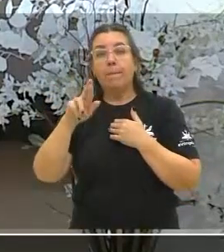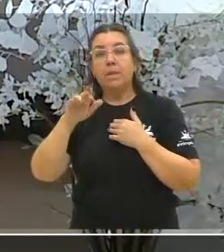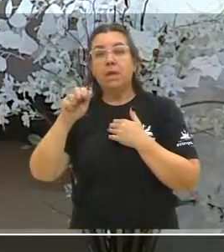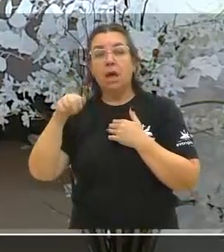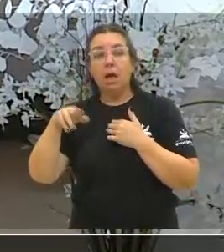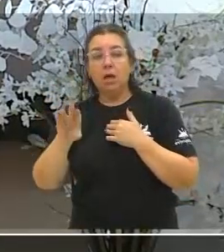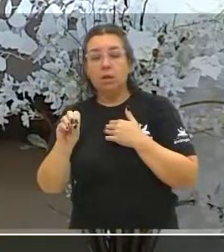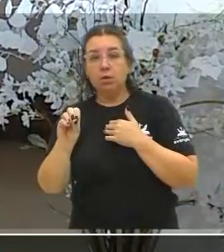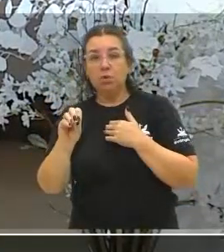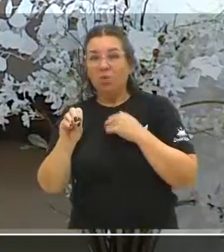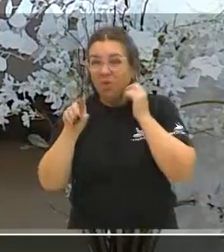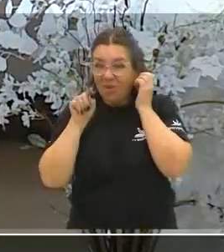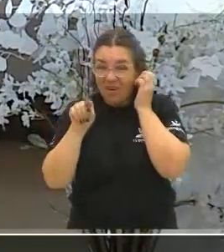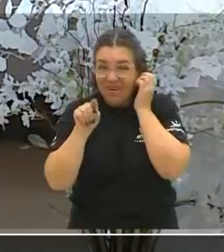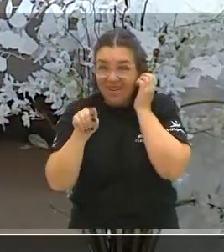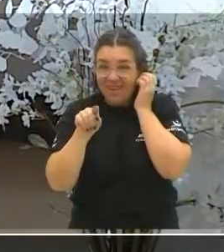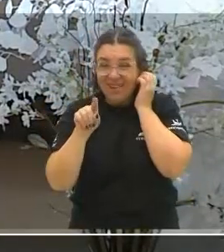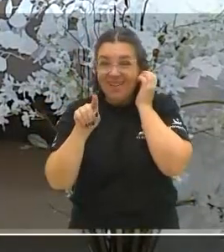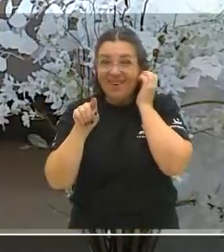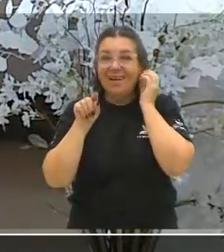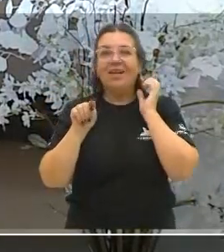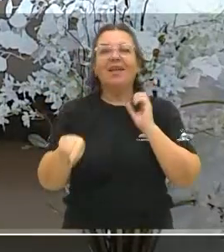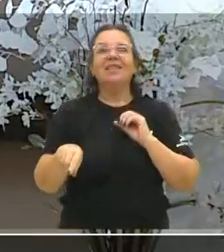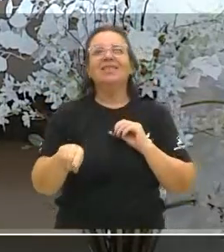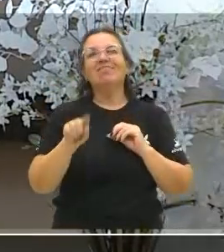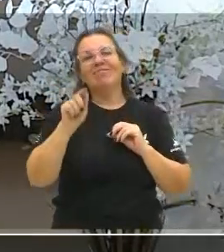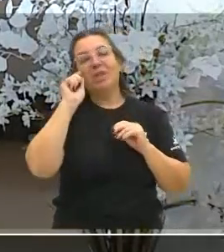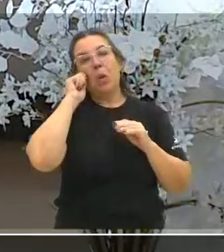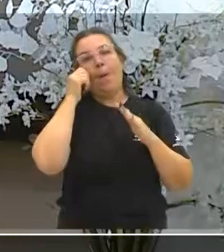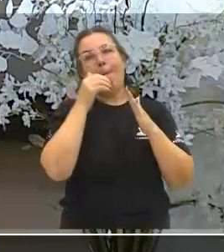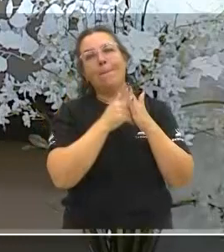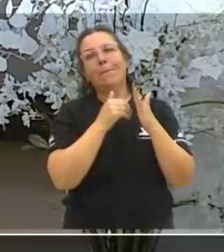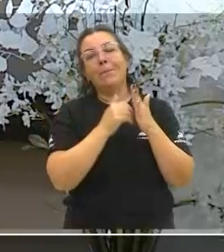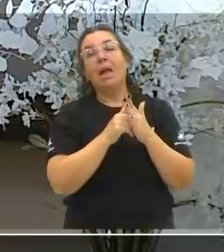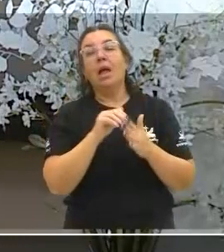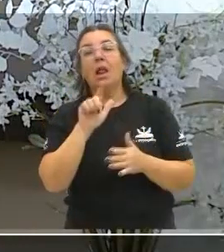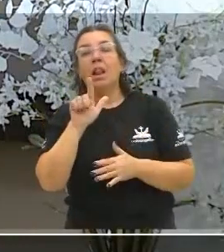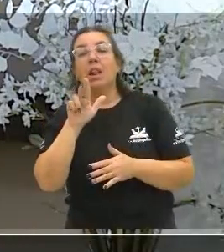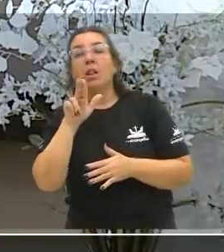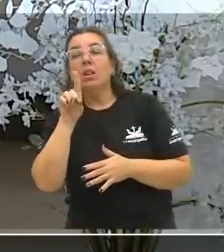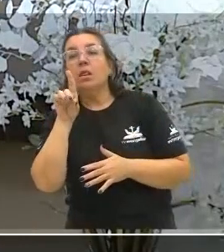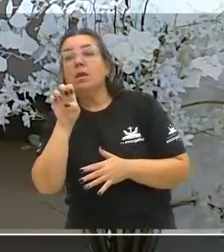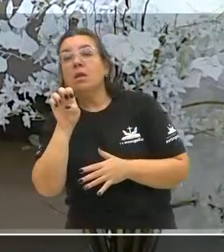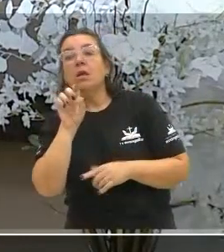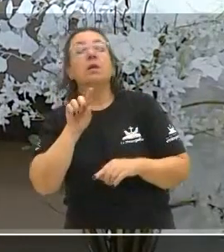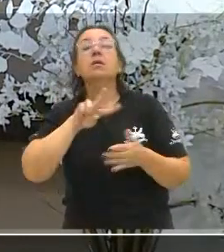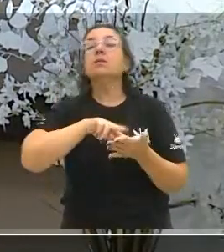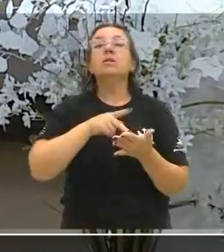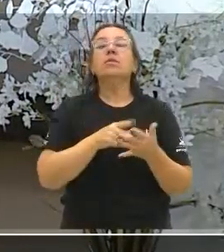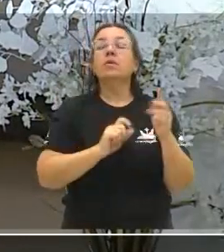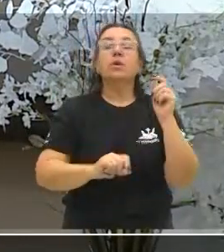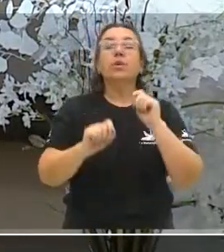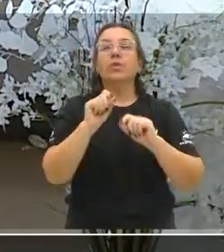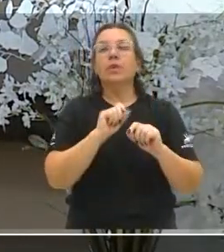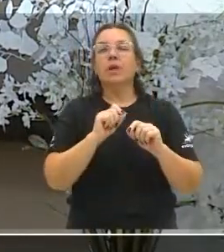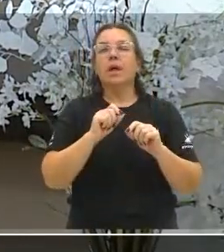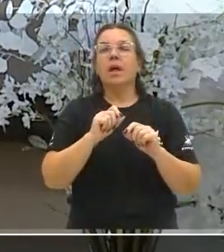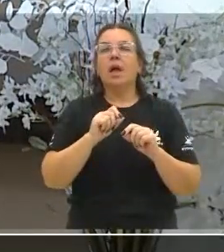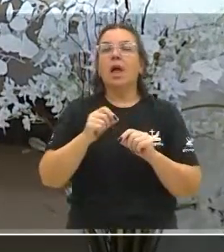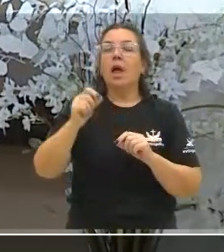de São Cipriano o chamado Mysterium Lunae, que quer dizer: a